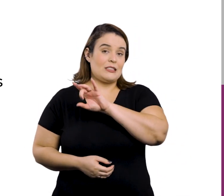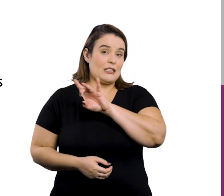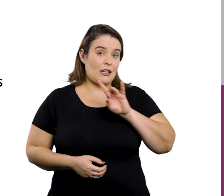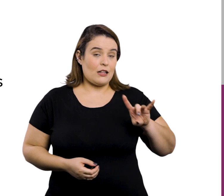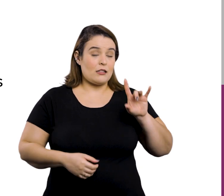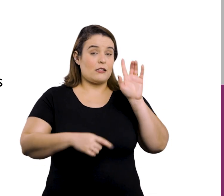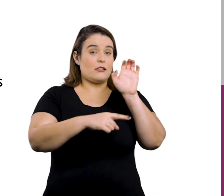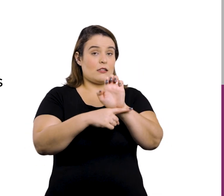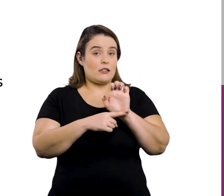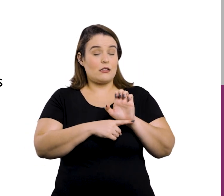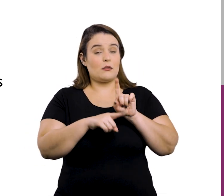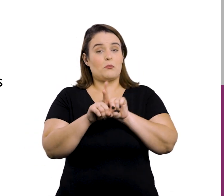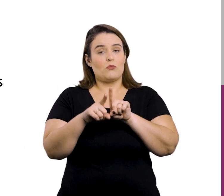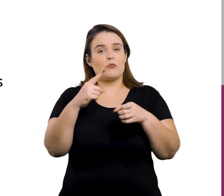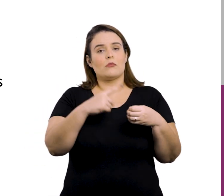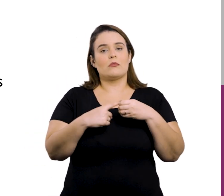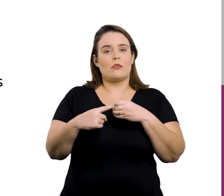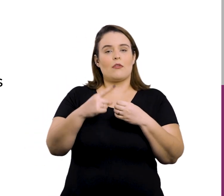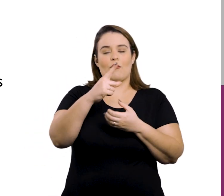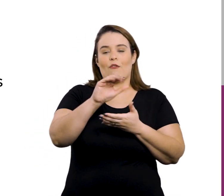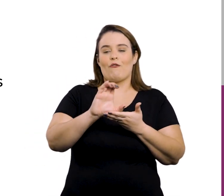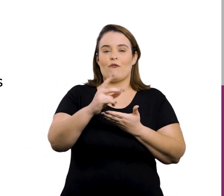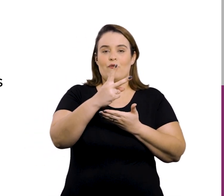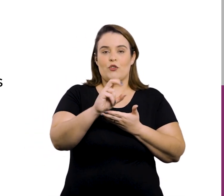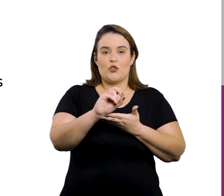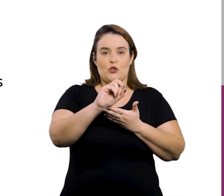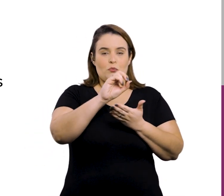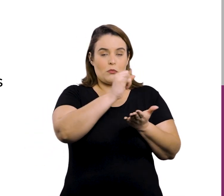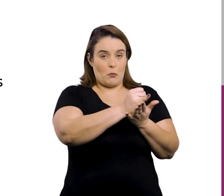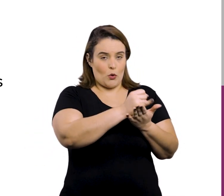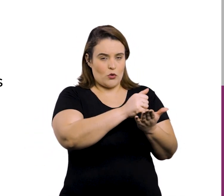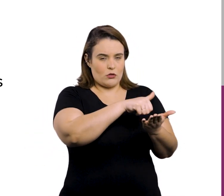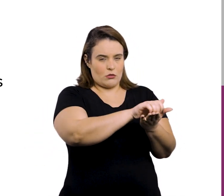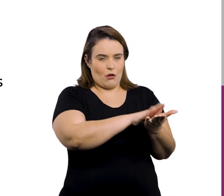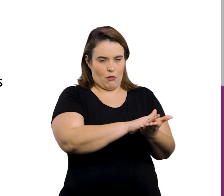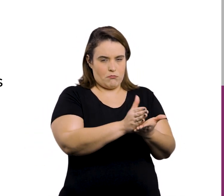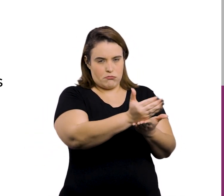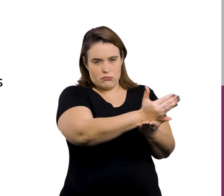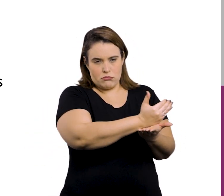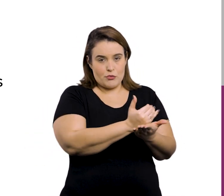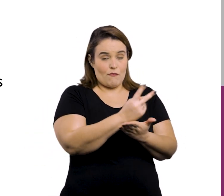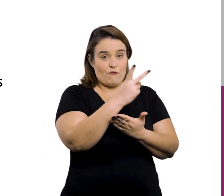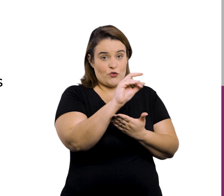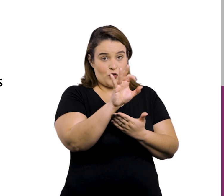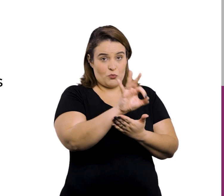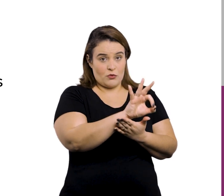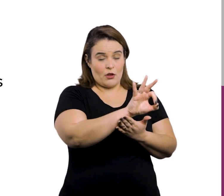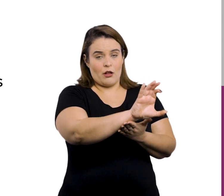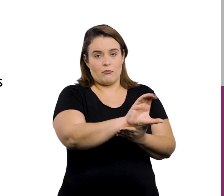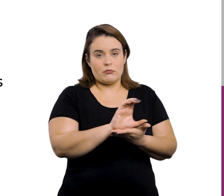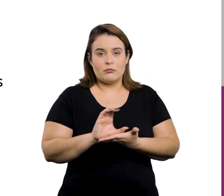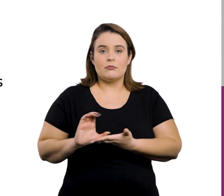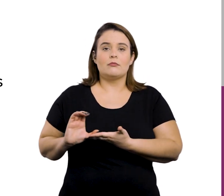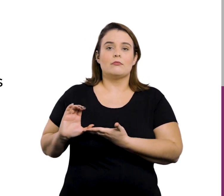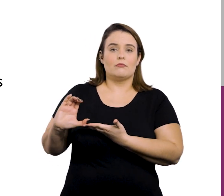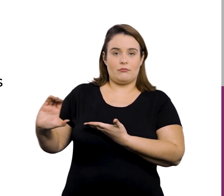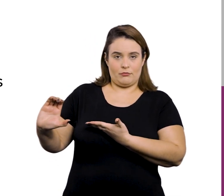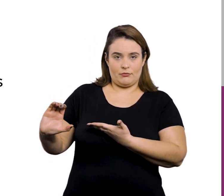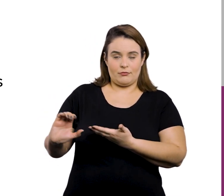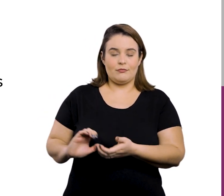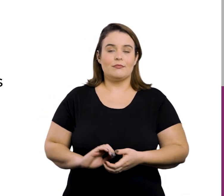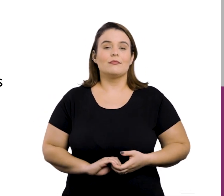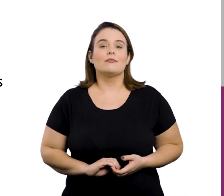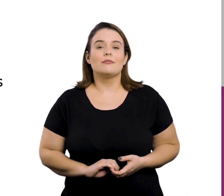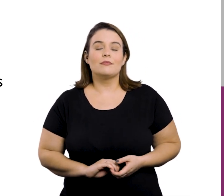assim: cada estado e município transfere 20% da arrecadação de parte de seus impostos e